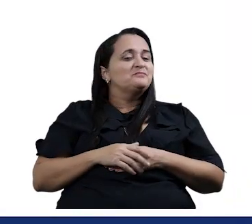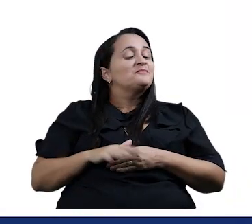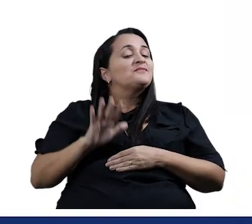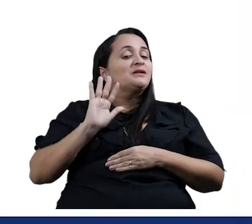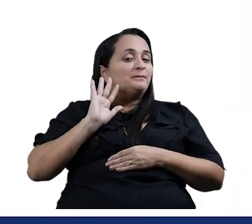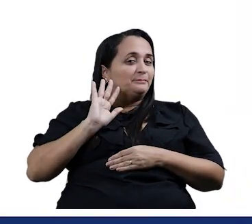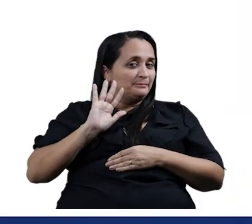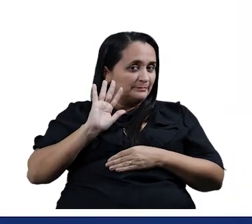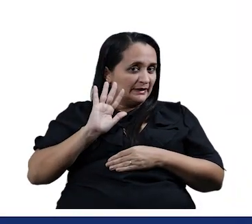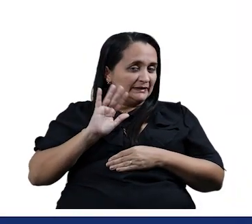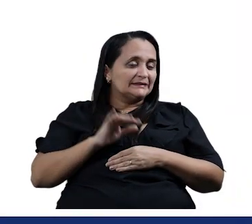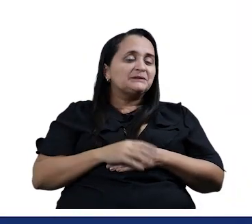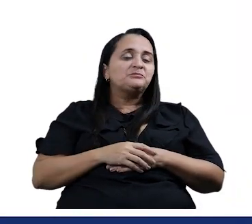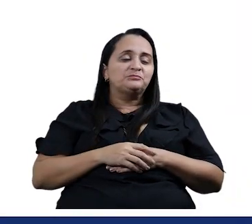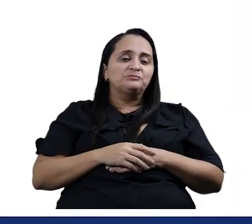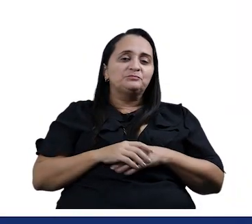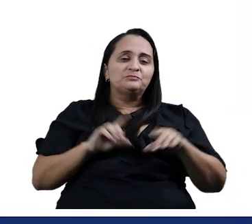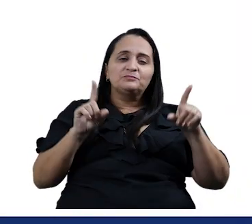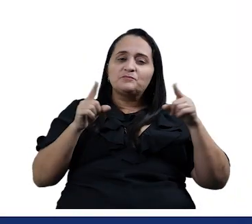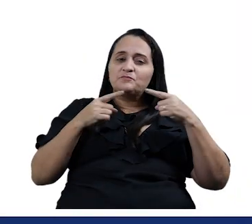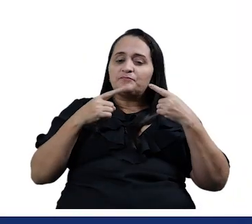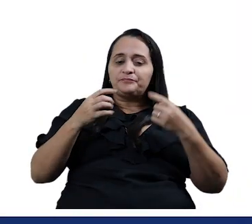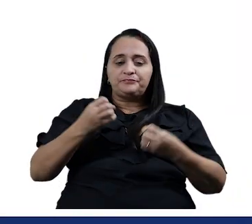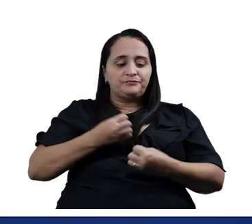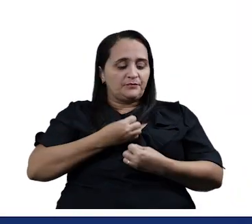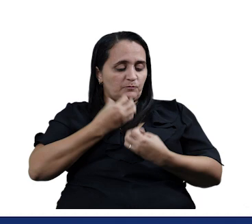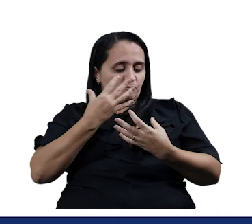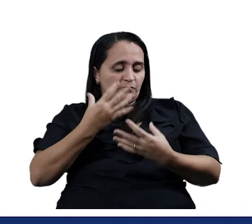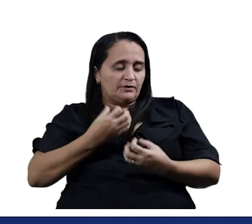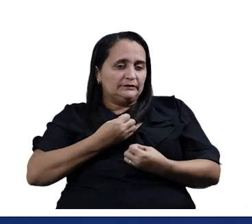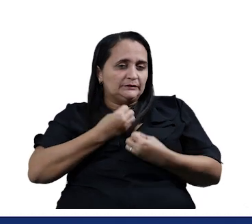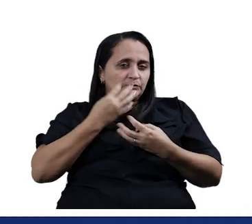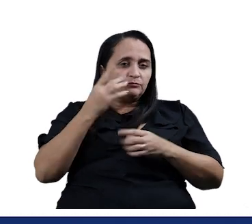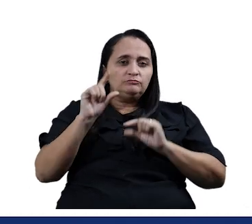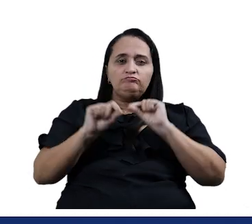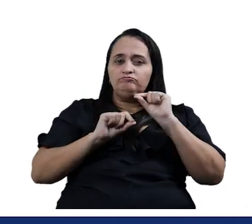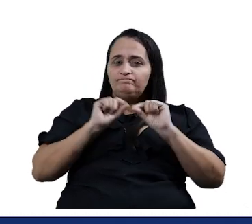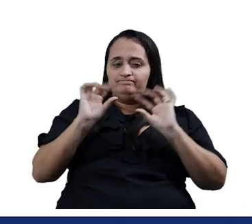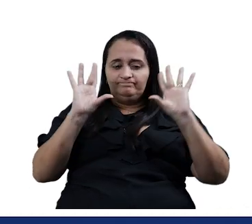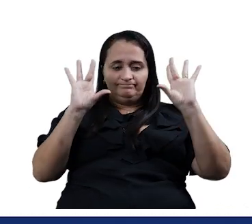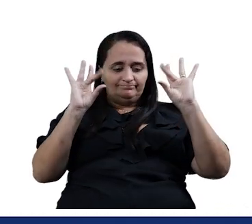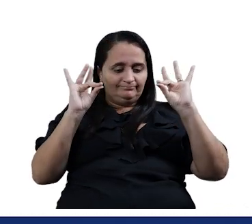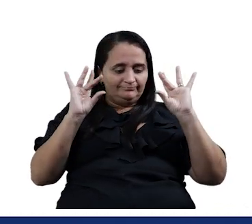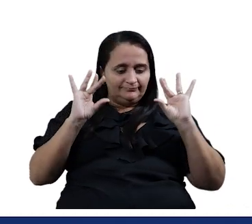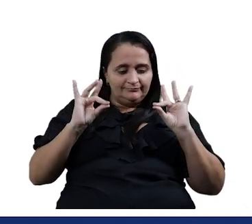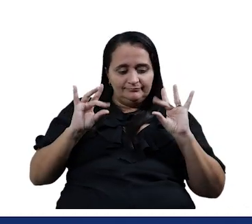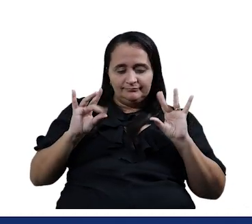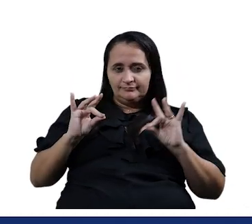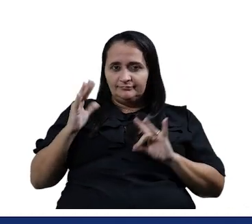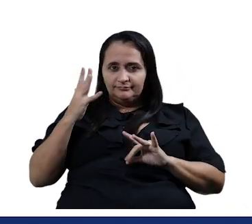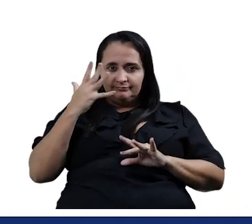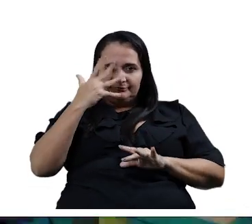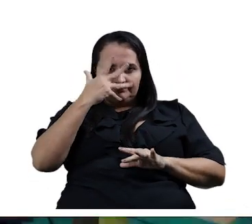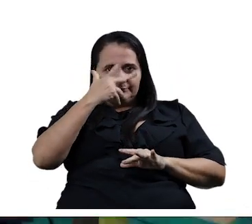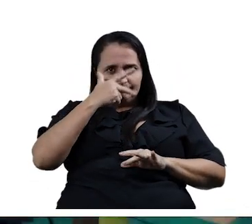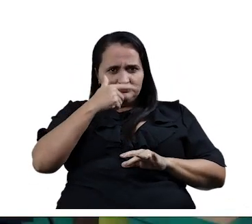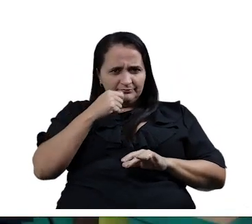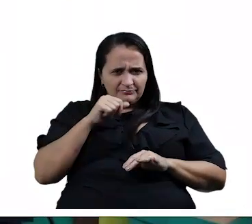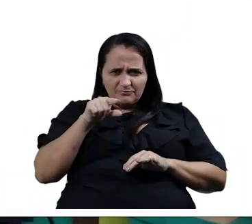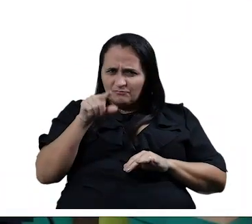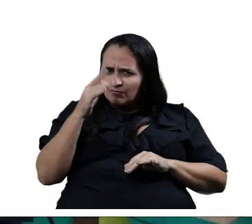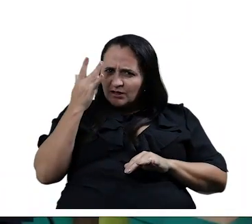lá. Poesia. A maior preocupação da poesia é com a estética. O que é estética? Você